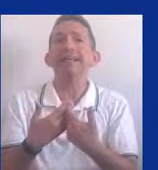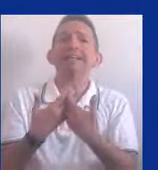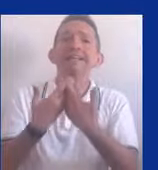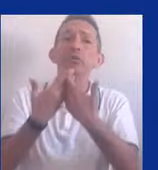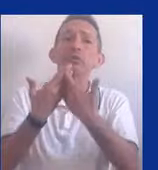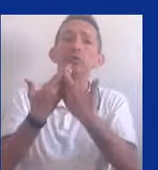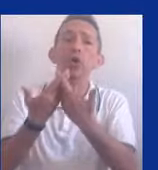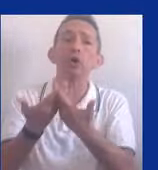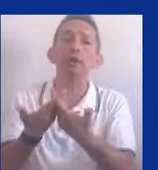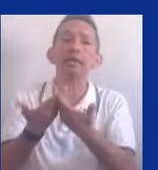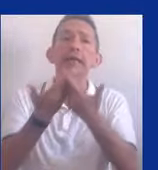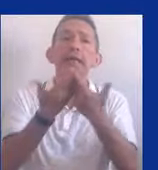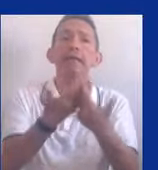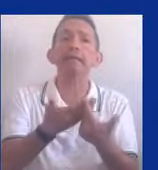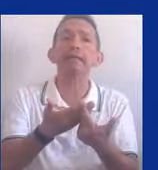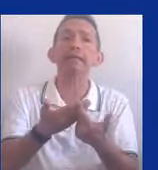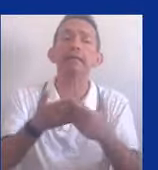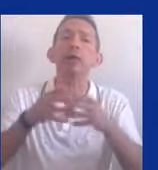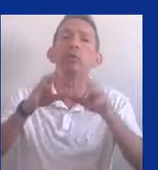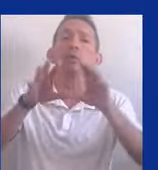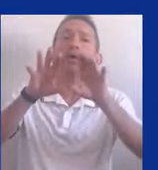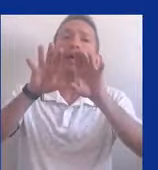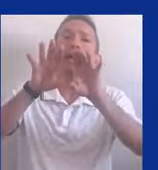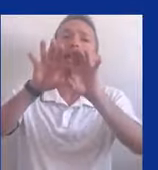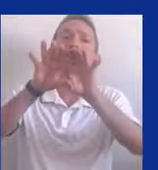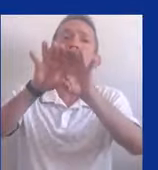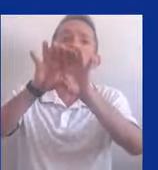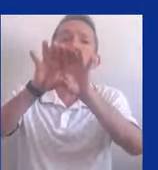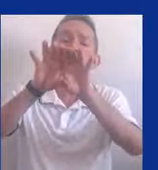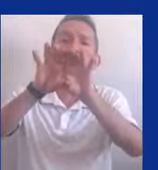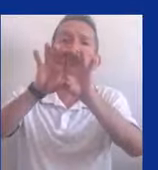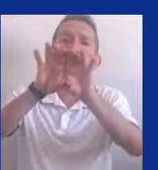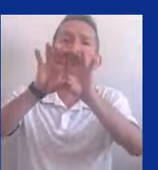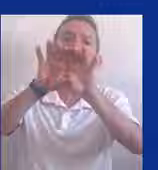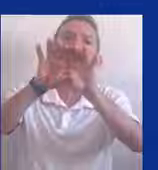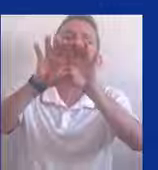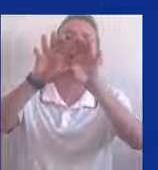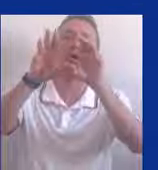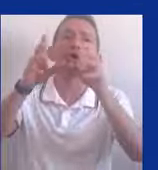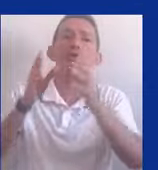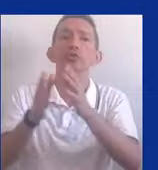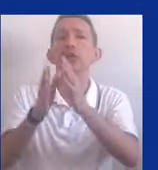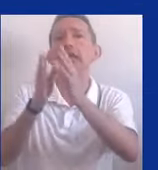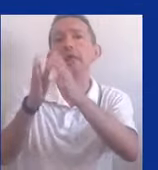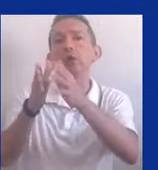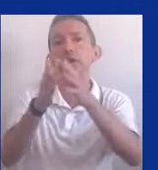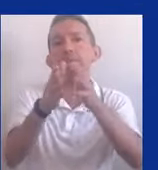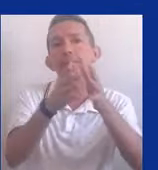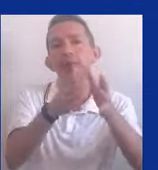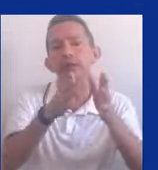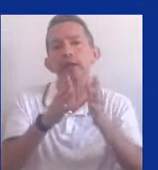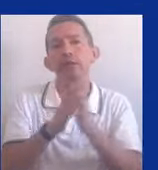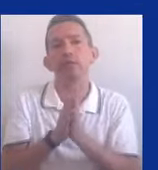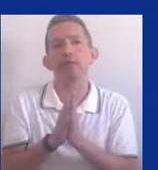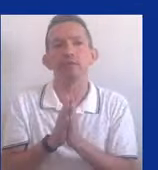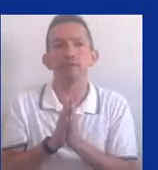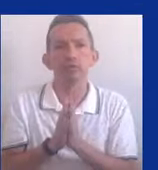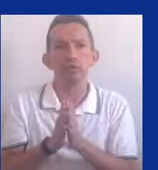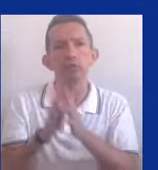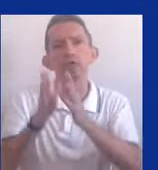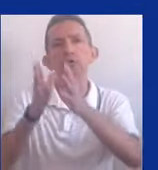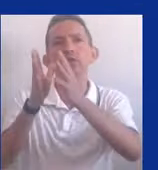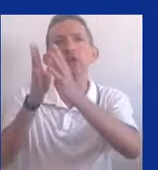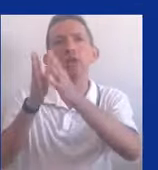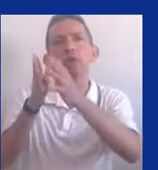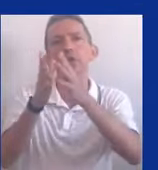membranosas, são todas aquelas que são revestimentos membranosos glicolipoproteicos,